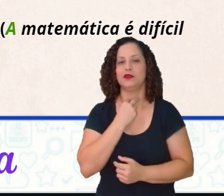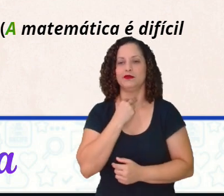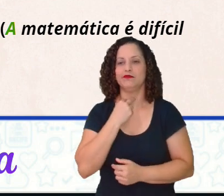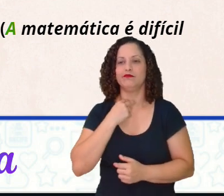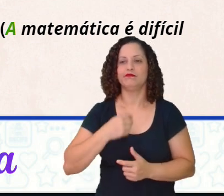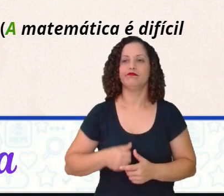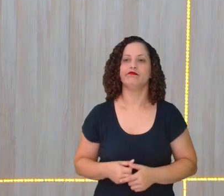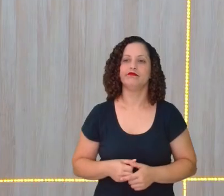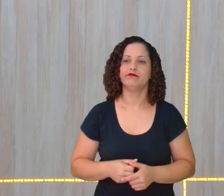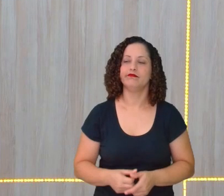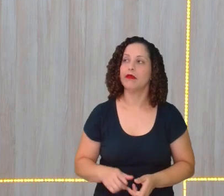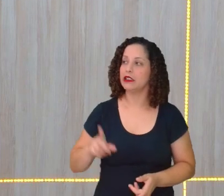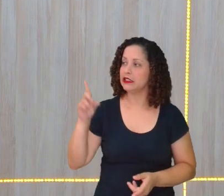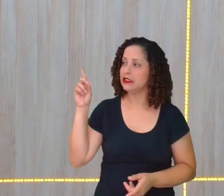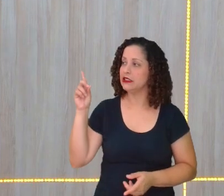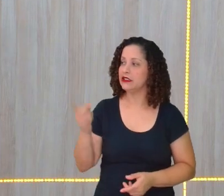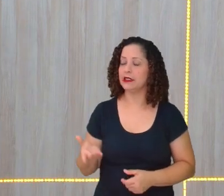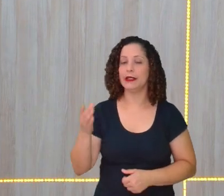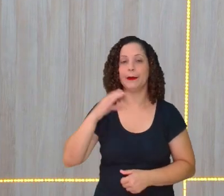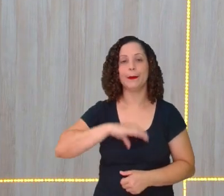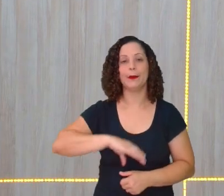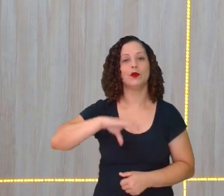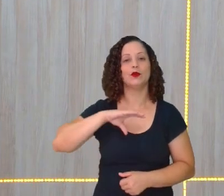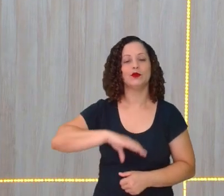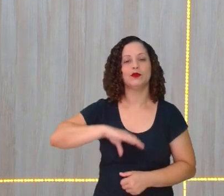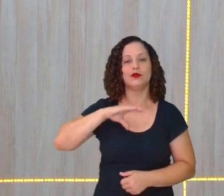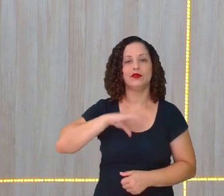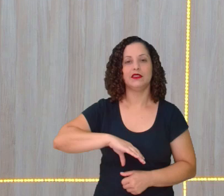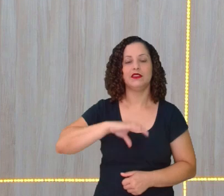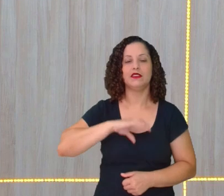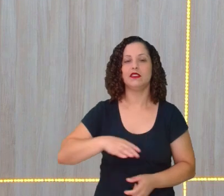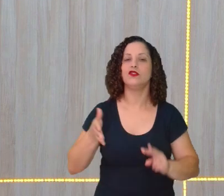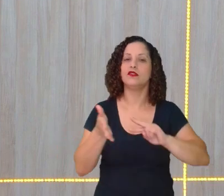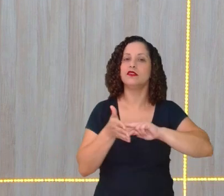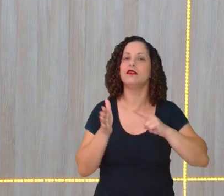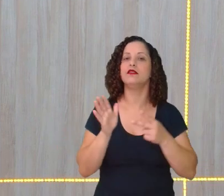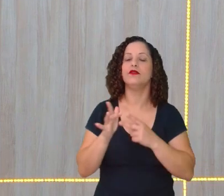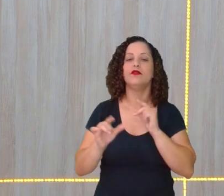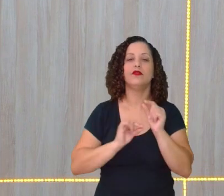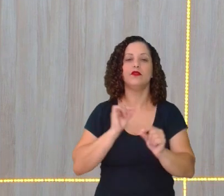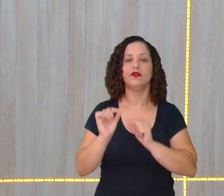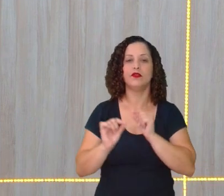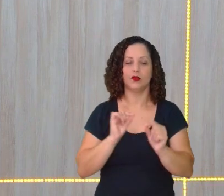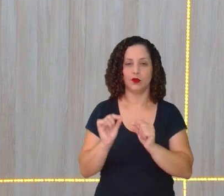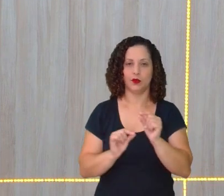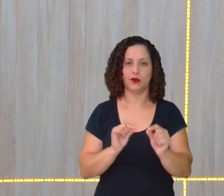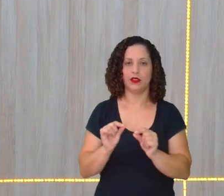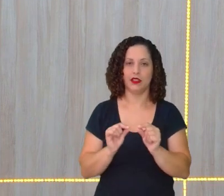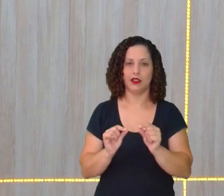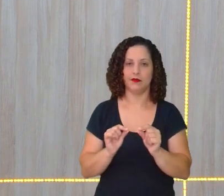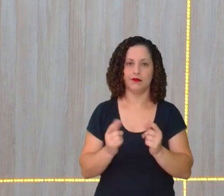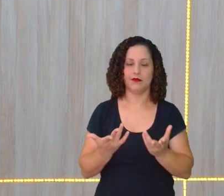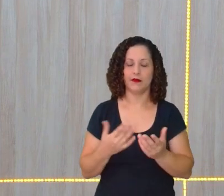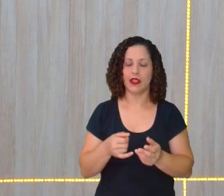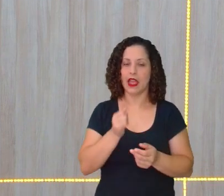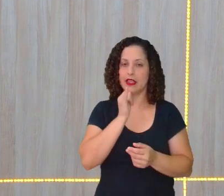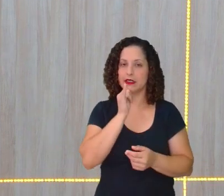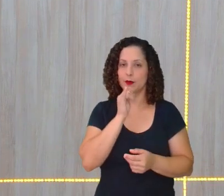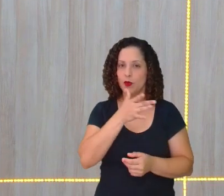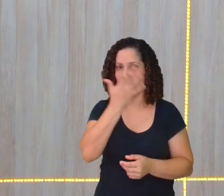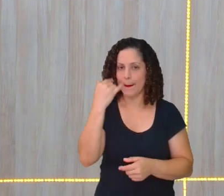eu falo assim, em português, o uso do artigo antes de um substantivo próprio em relação à pessoa